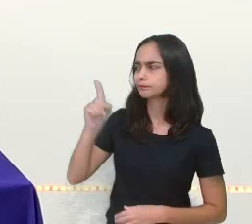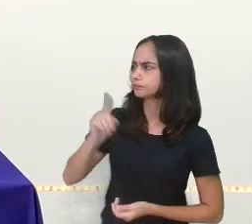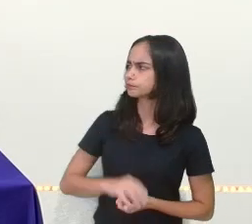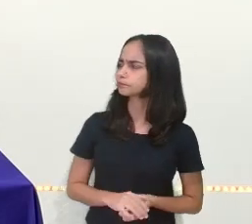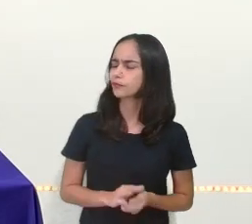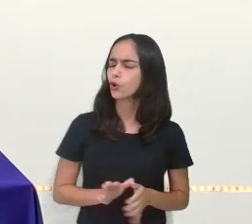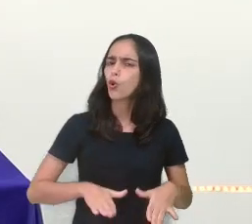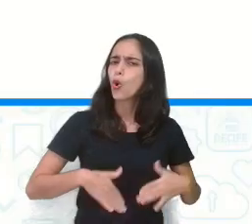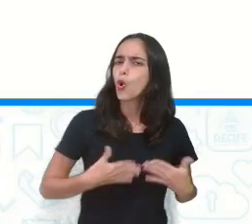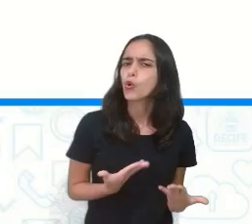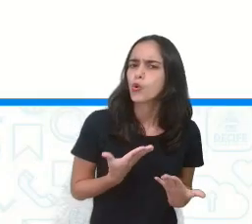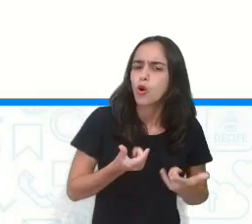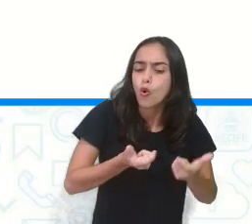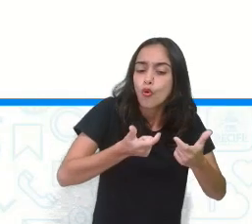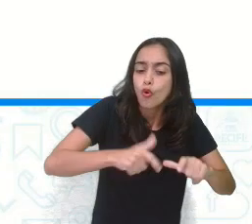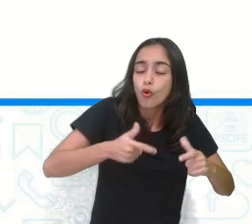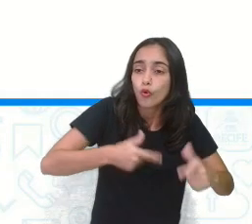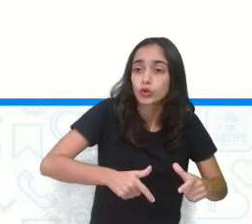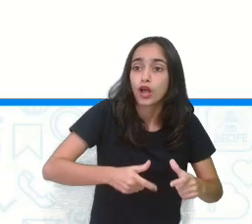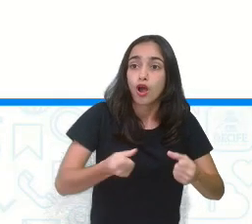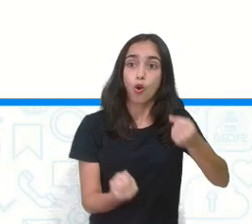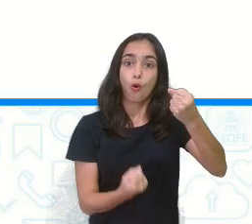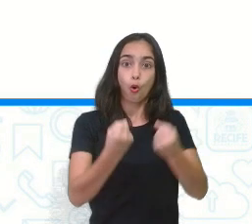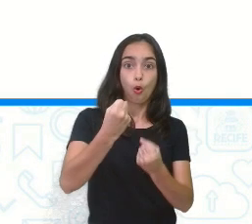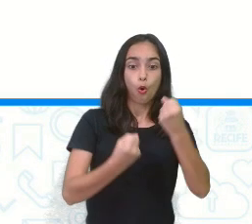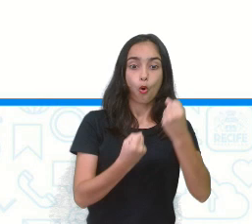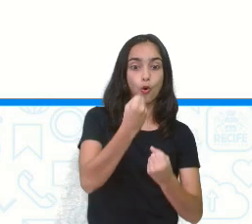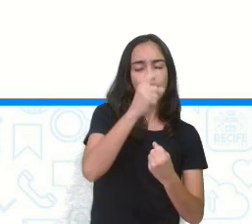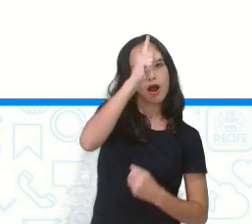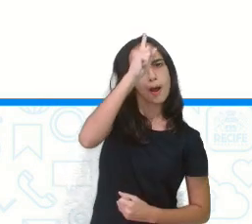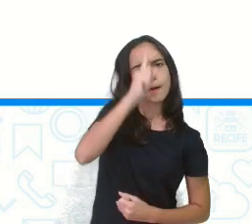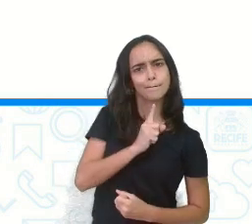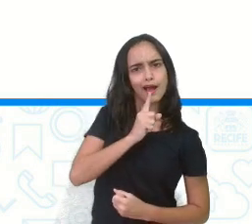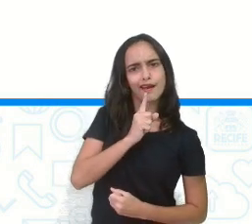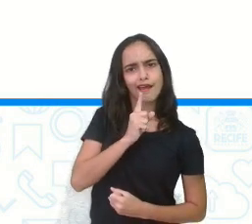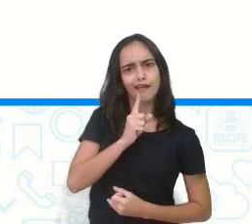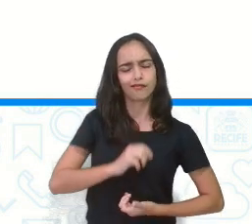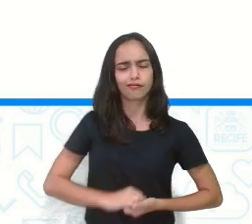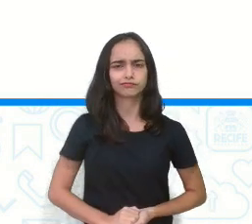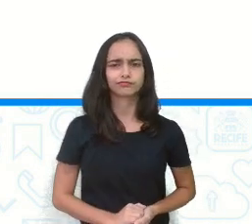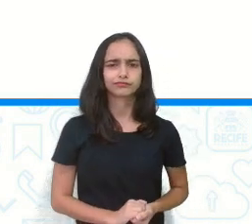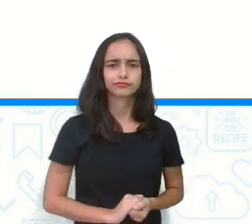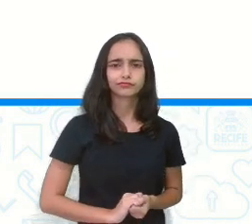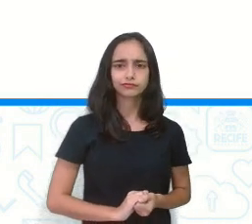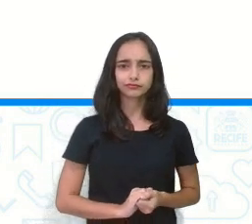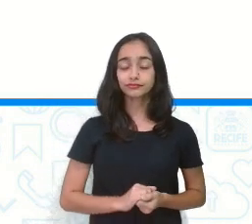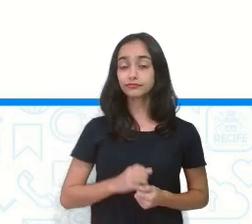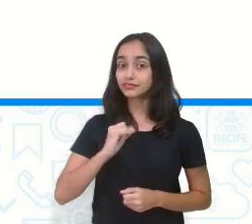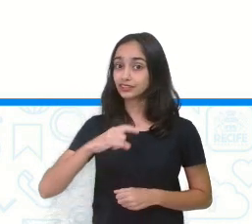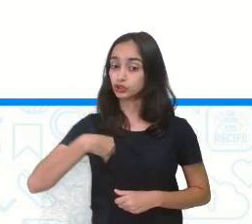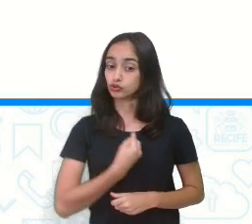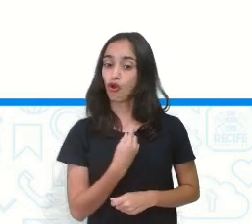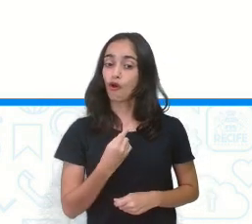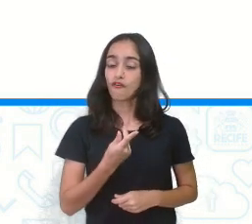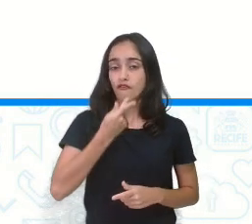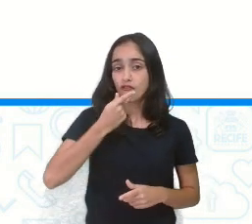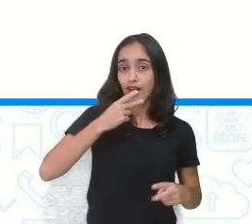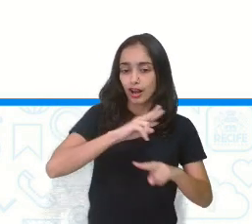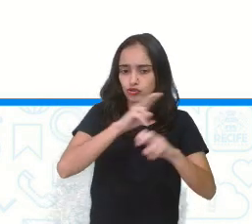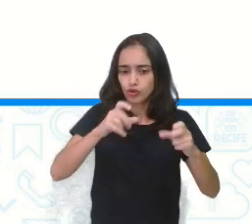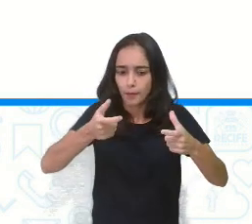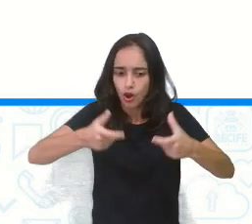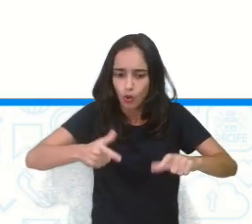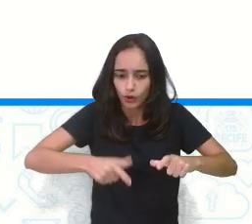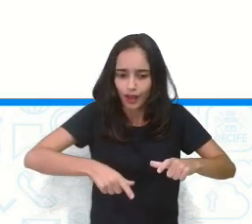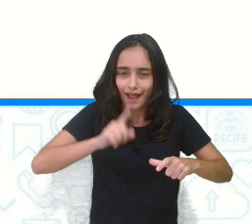na corrida? Se a gente está falando de posição, né? A gente está falando aí de uma ordem, então o